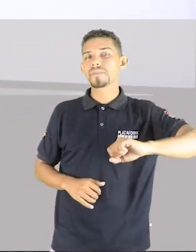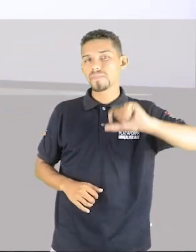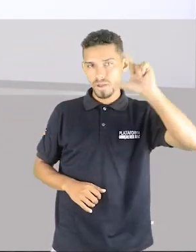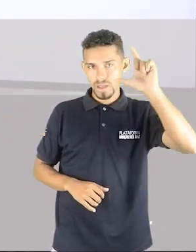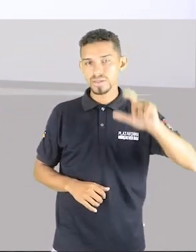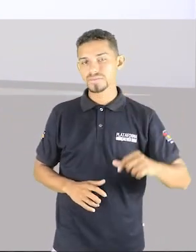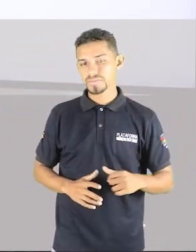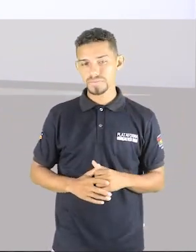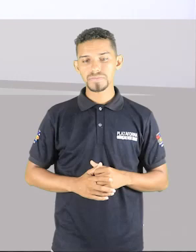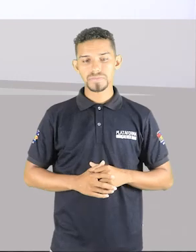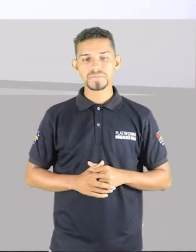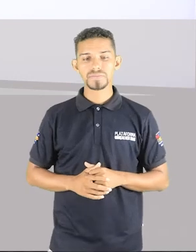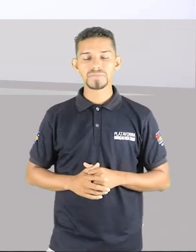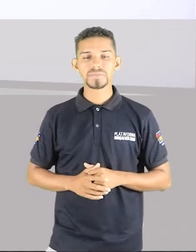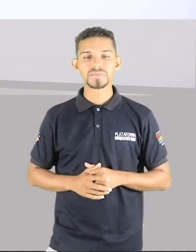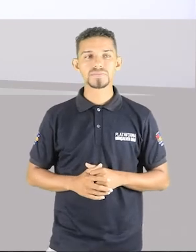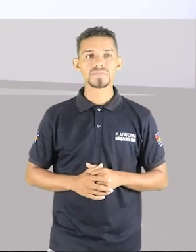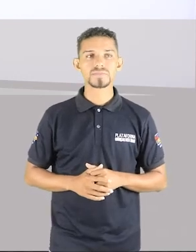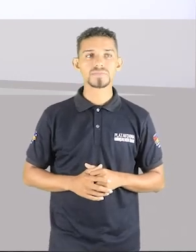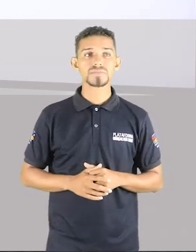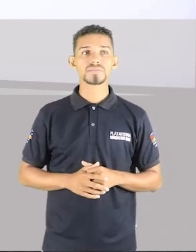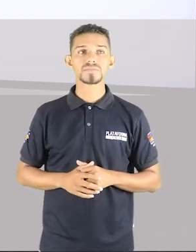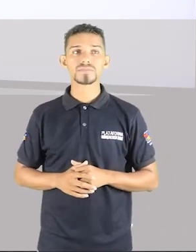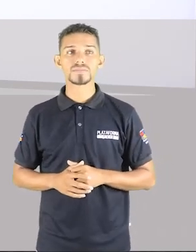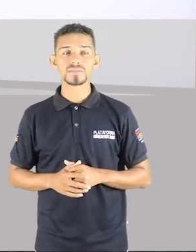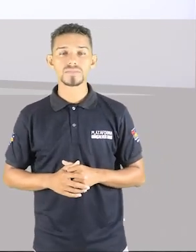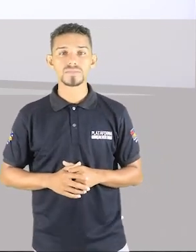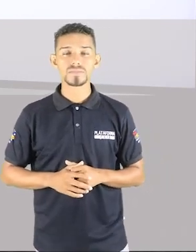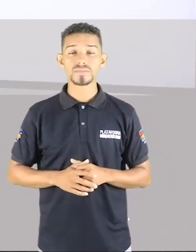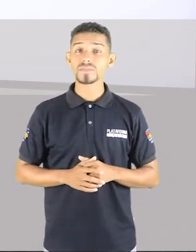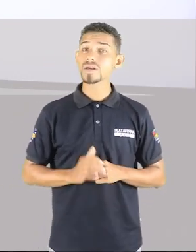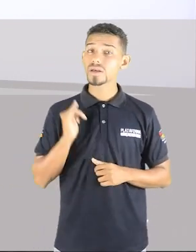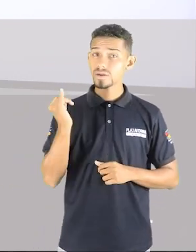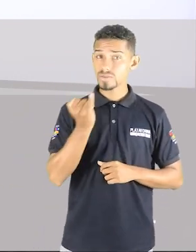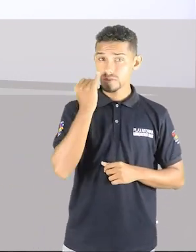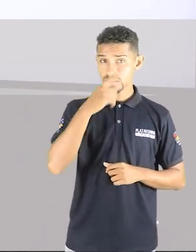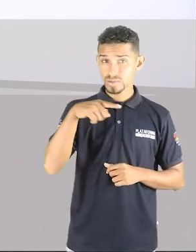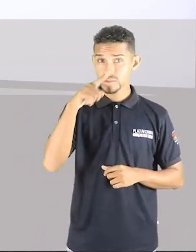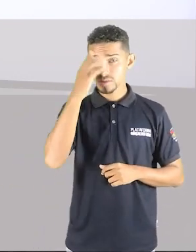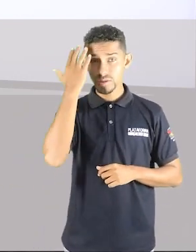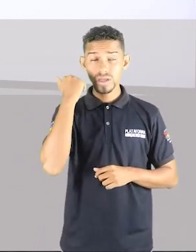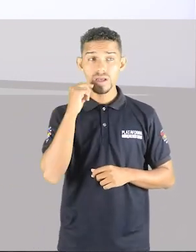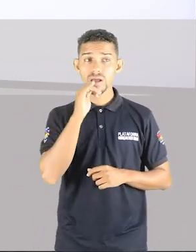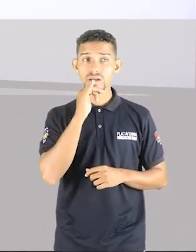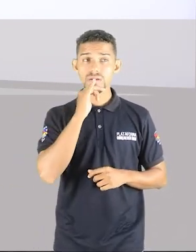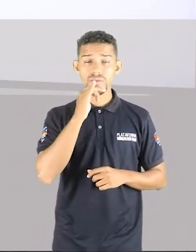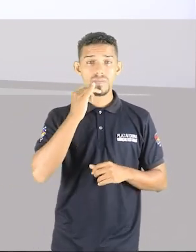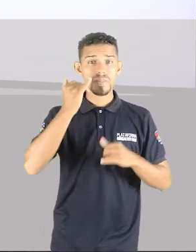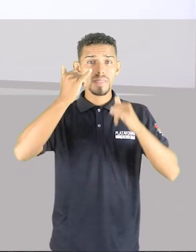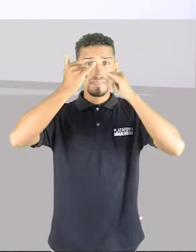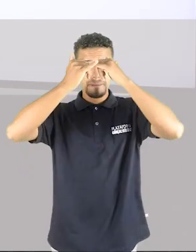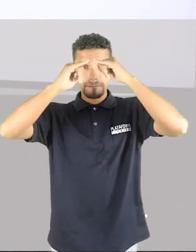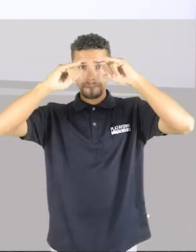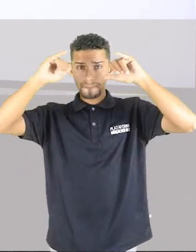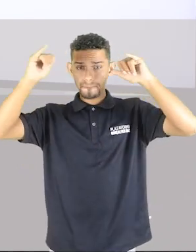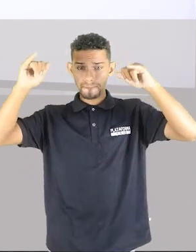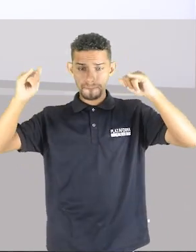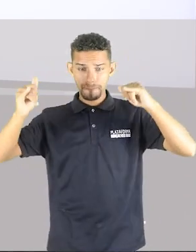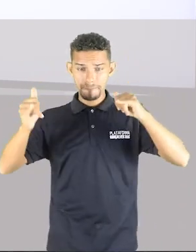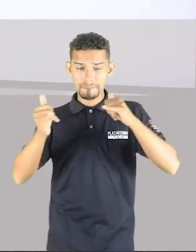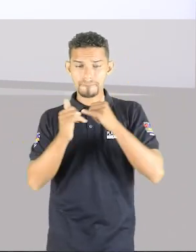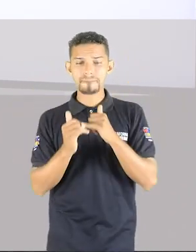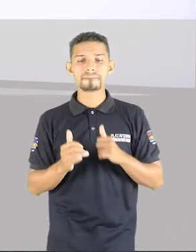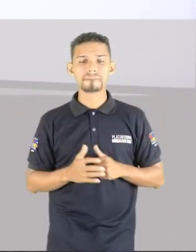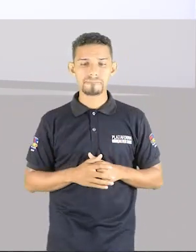mais corrente Tá mas o importante vocês saberem que a corrente ela vai se dividir uma parte para cada lado